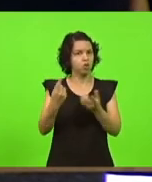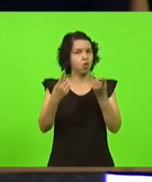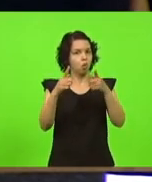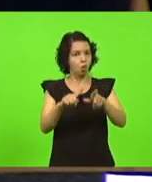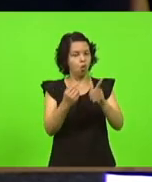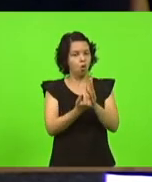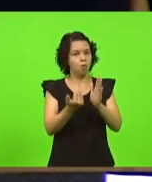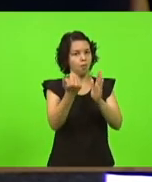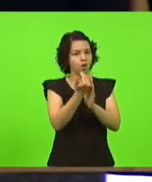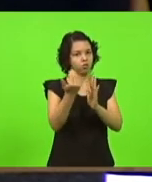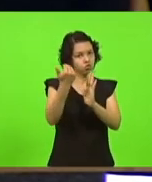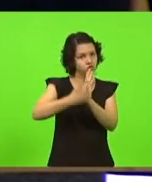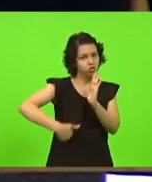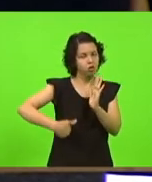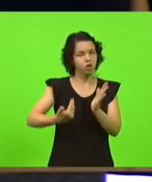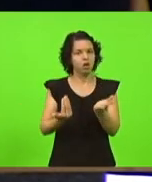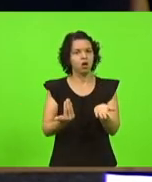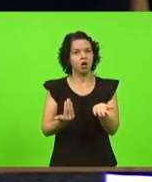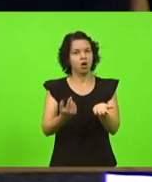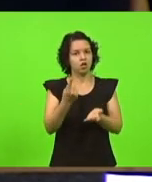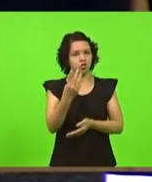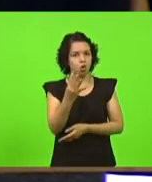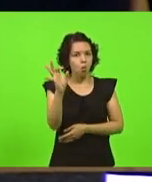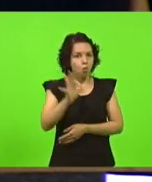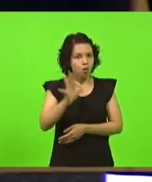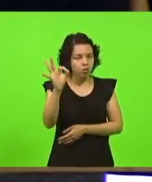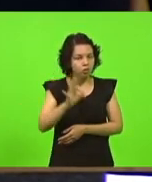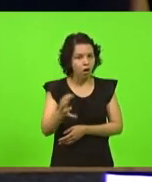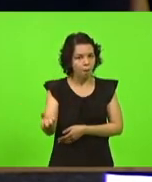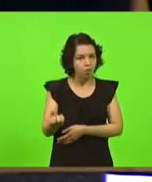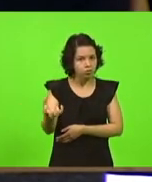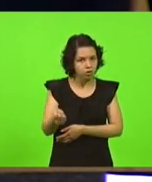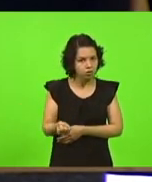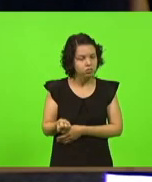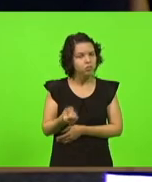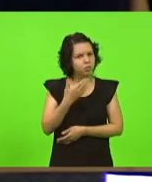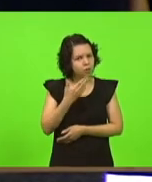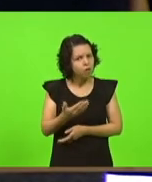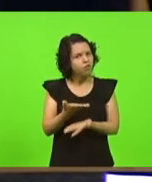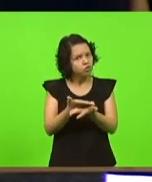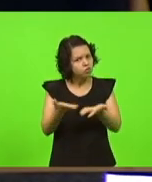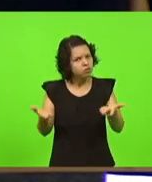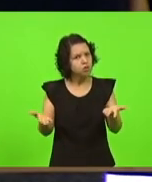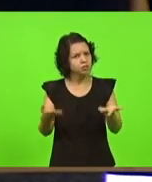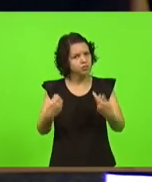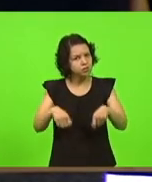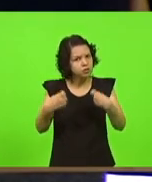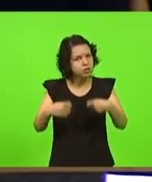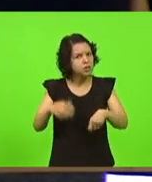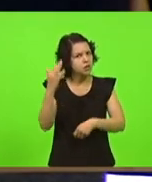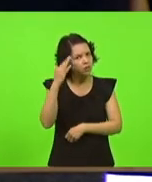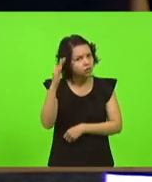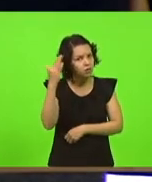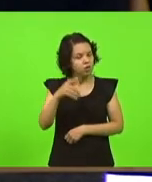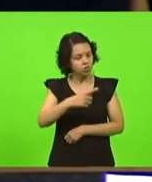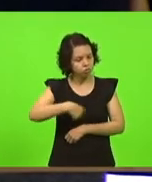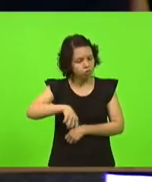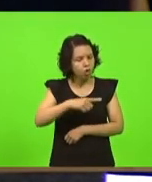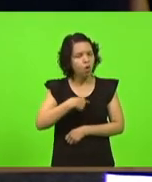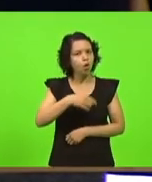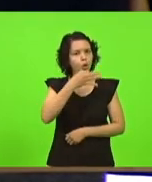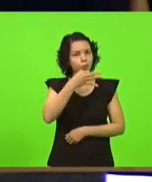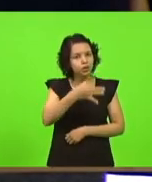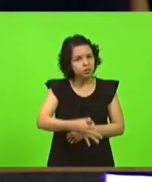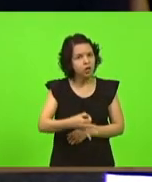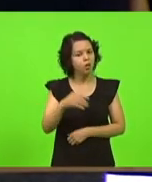14% dos aposentados. Eu peço que vocês comecem a entender que quando nós temos um posicionamento